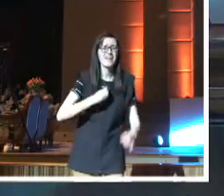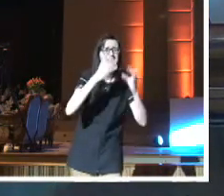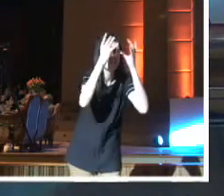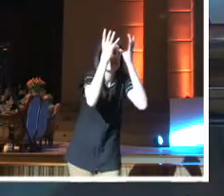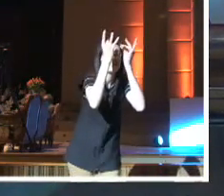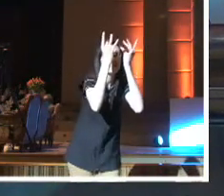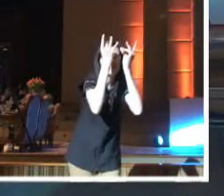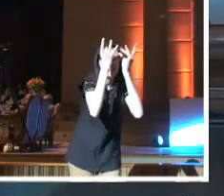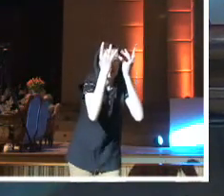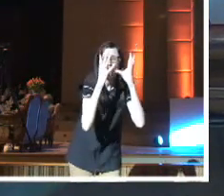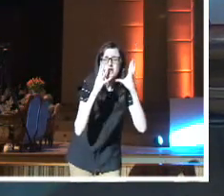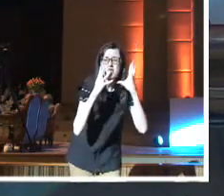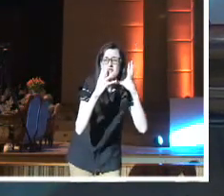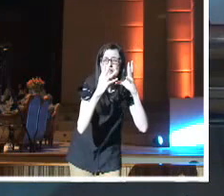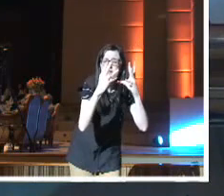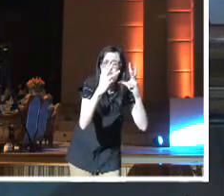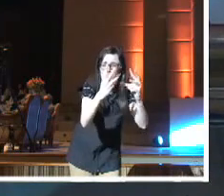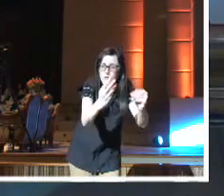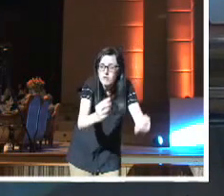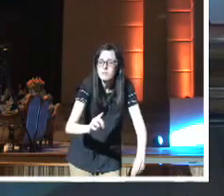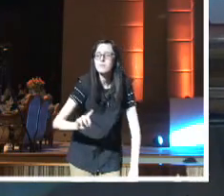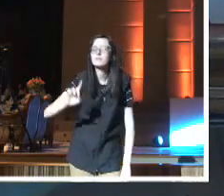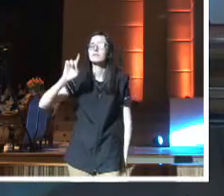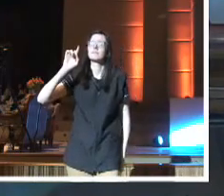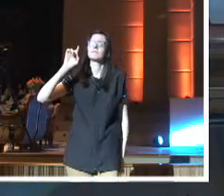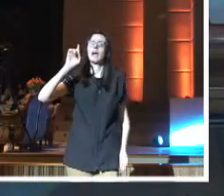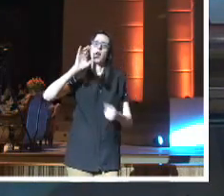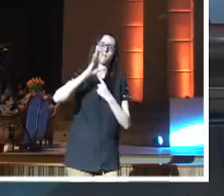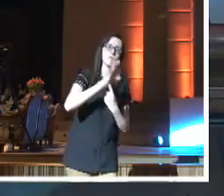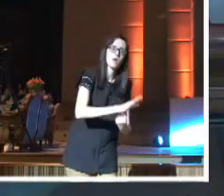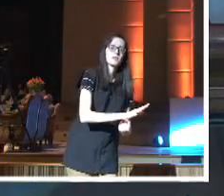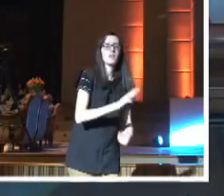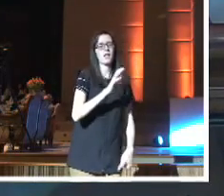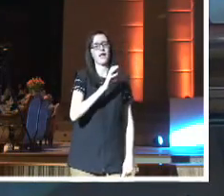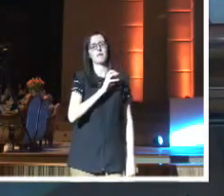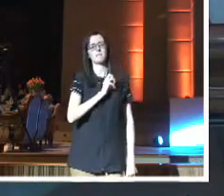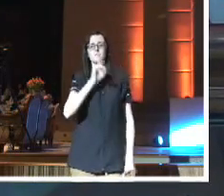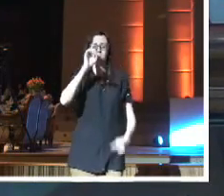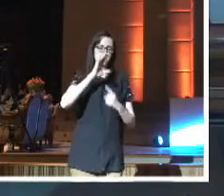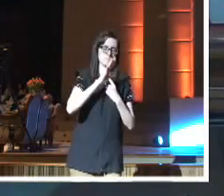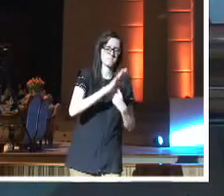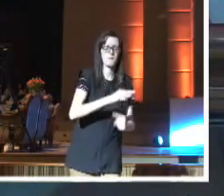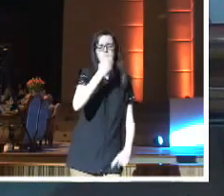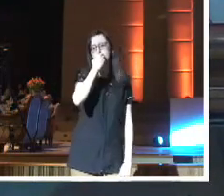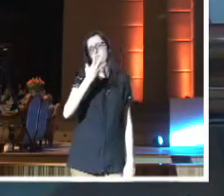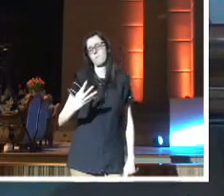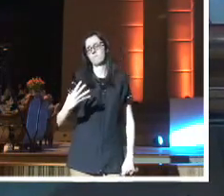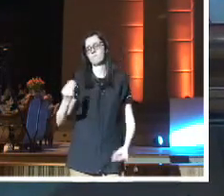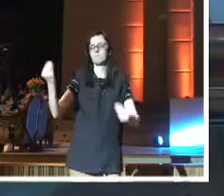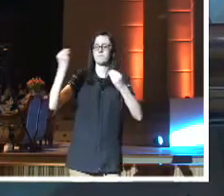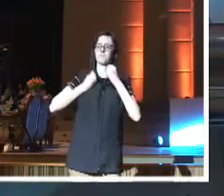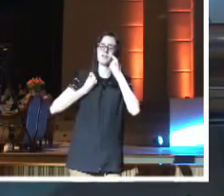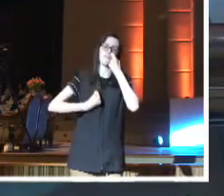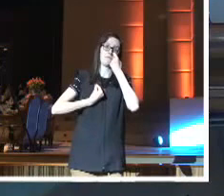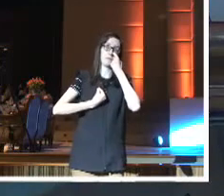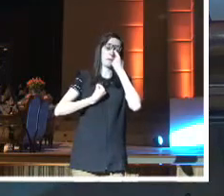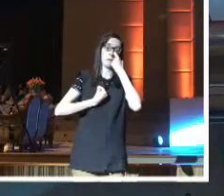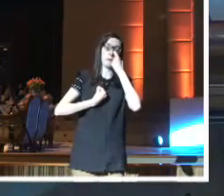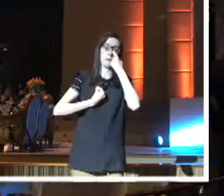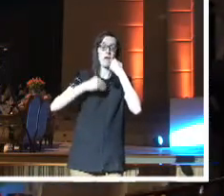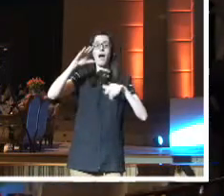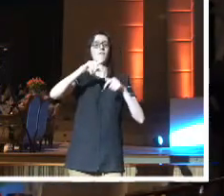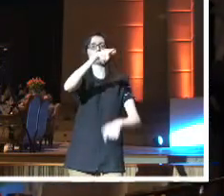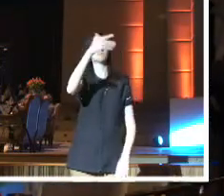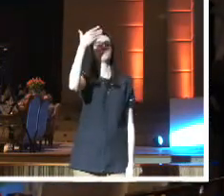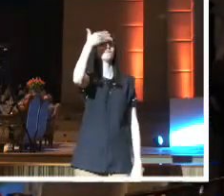mim fazem parte da bondade dele que ele planejou para a minha vida. E ainda que não